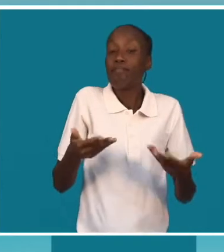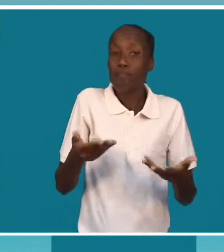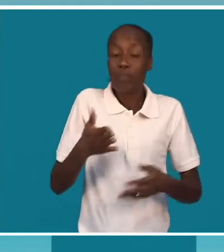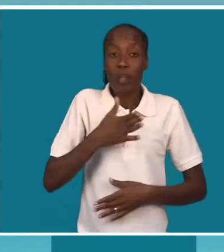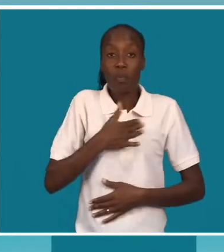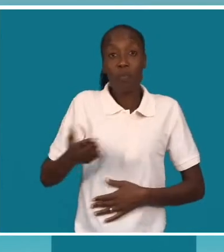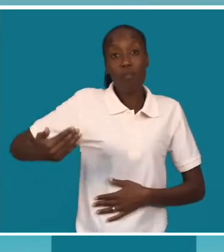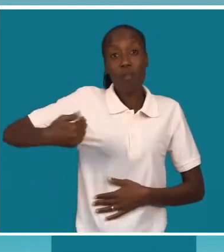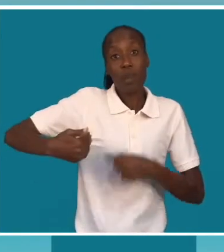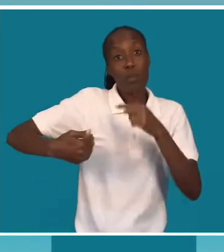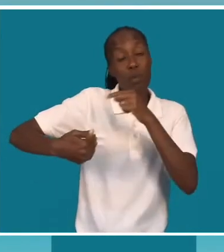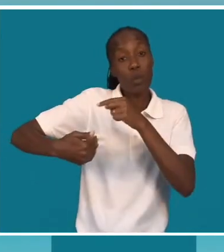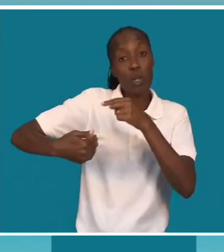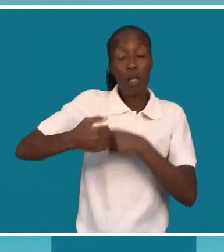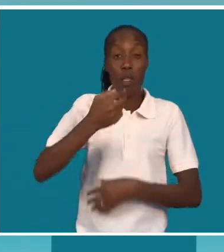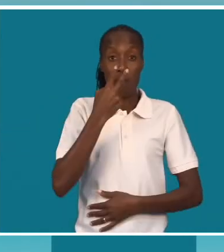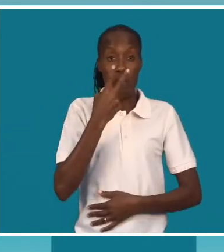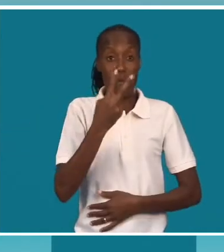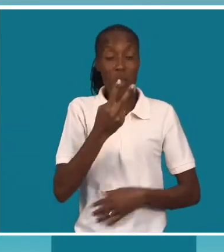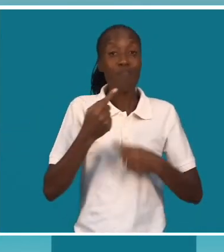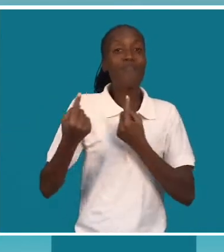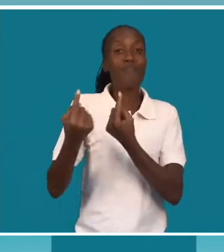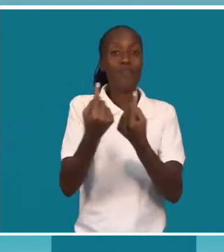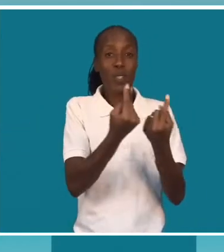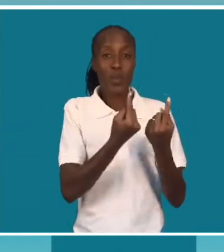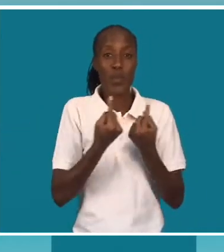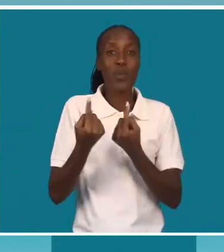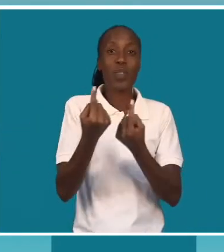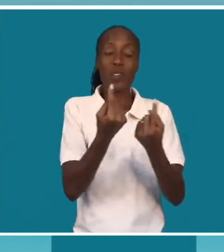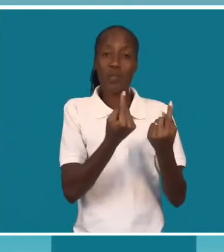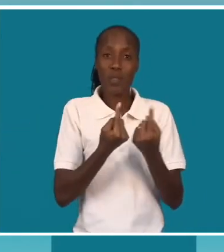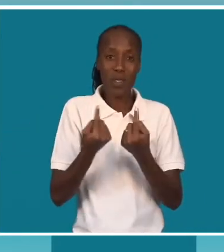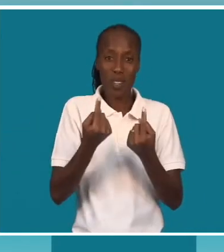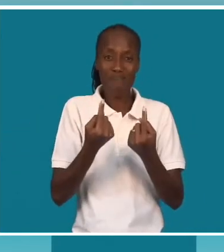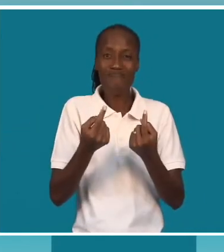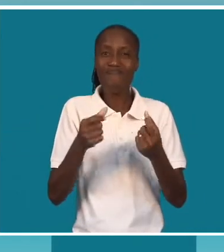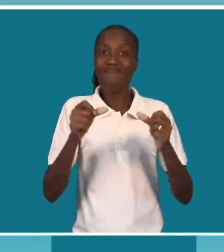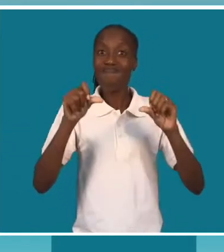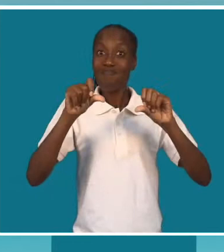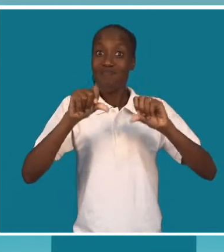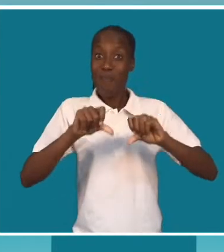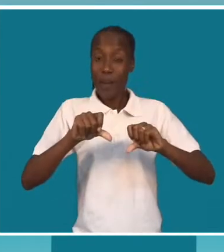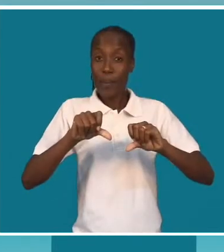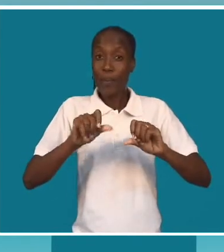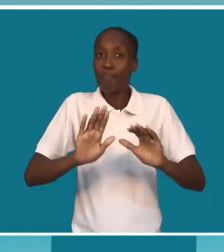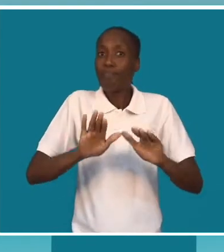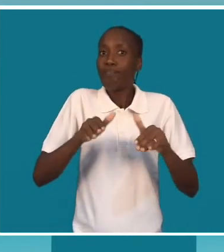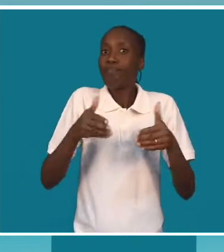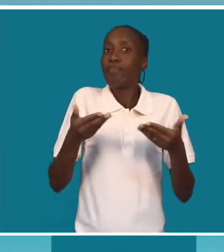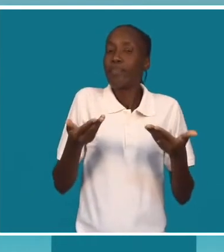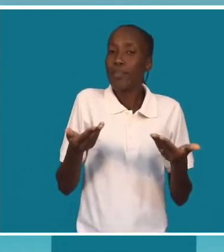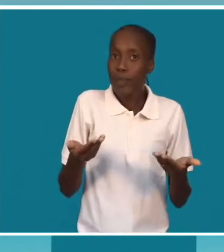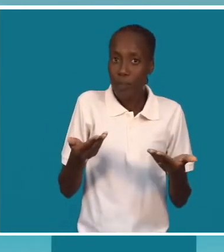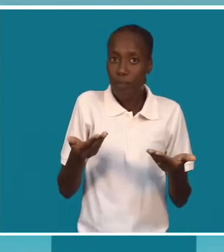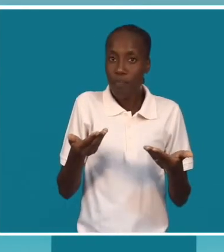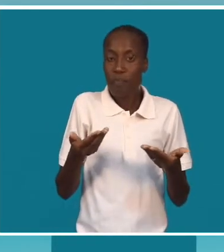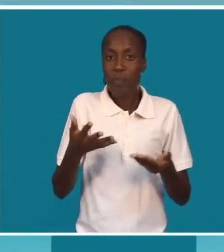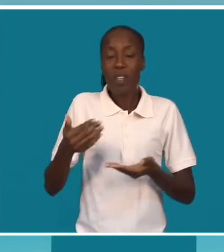De repente, minha mulher viu que a situação aqui é anormal. Epa,